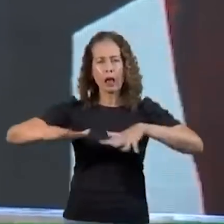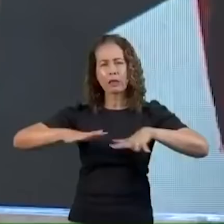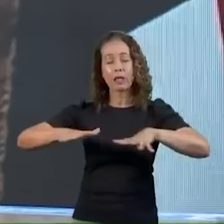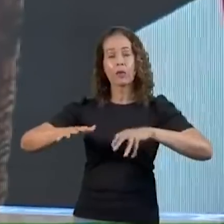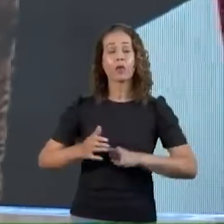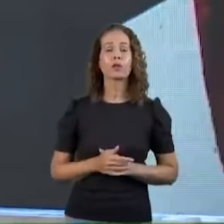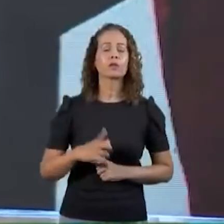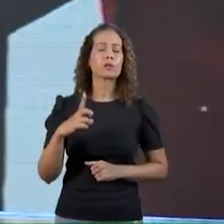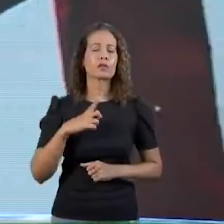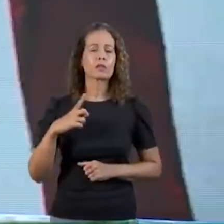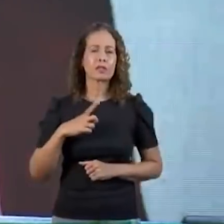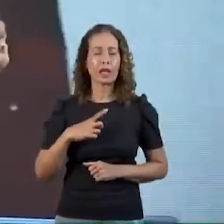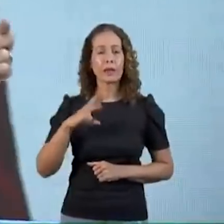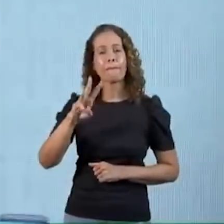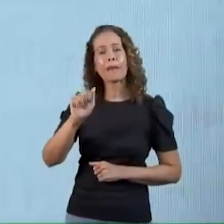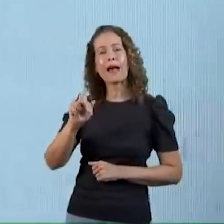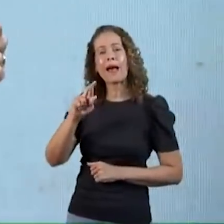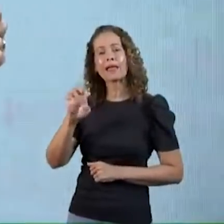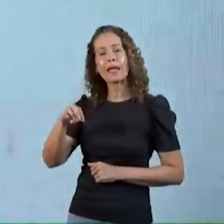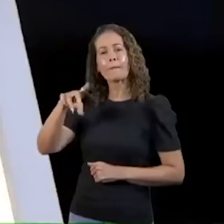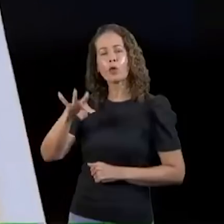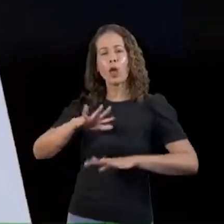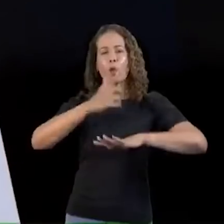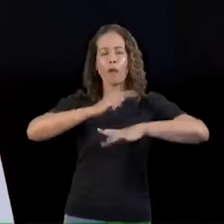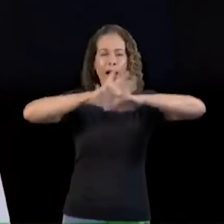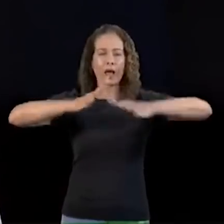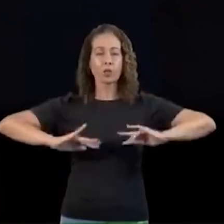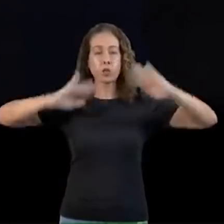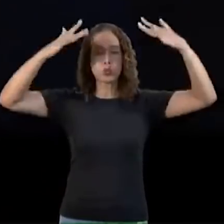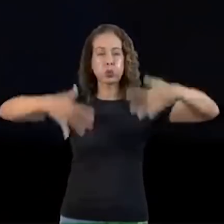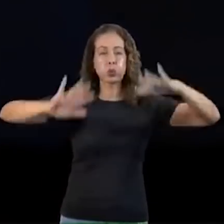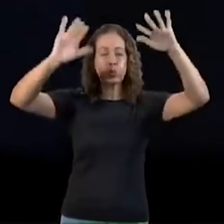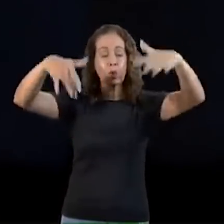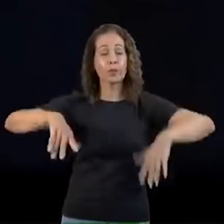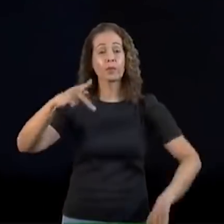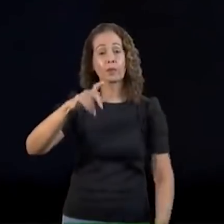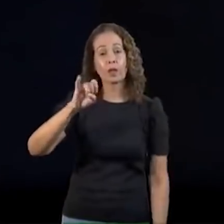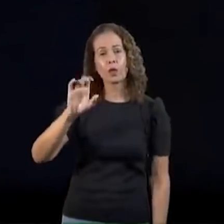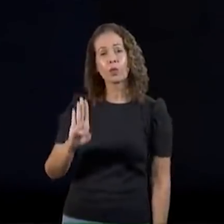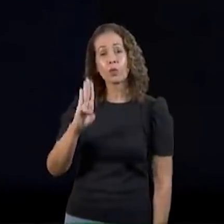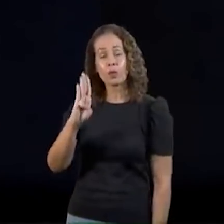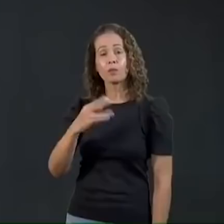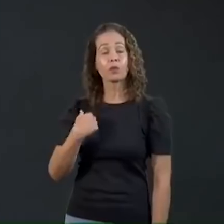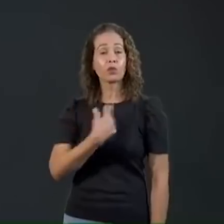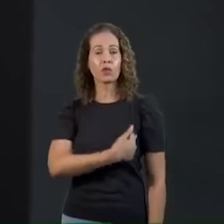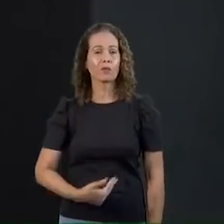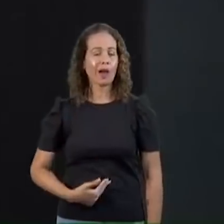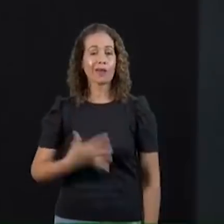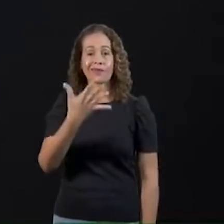A ilha, gente, é menor do que Sergipe. E o PIB do Japão dá 10 PIB do